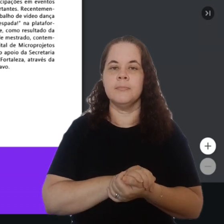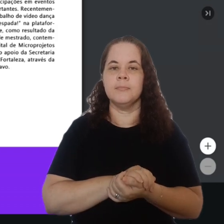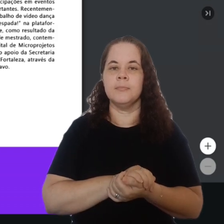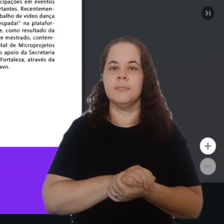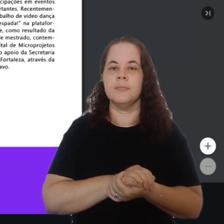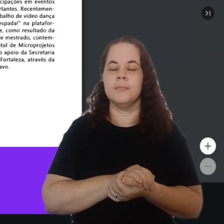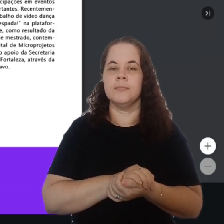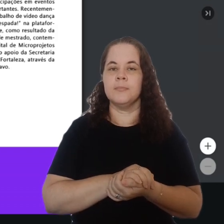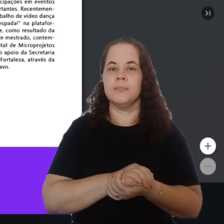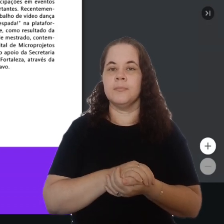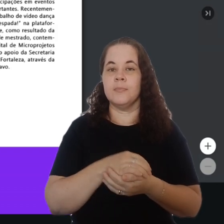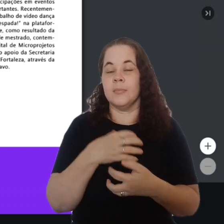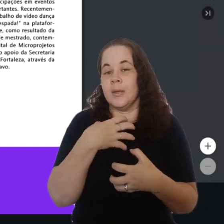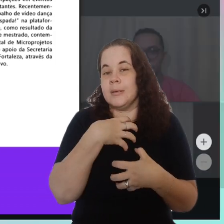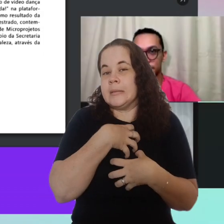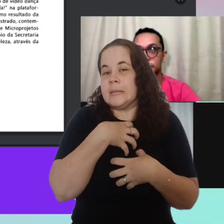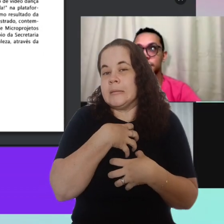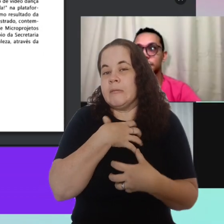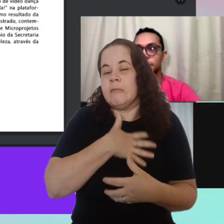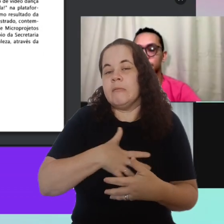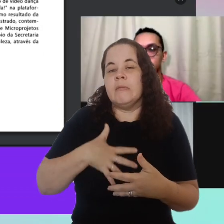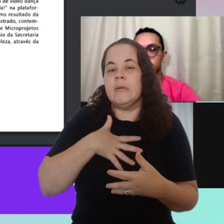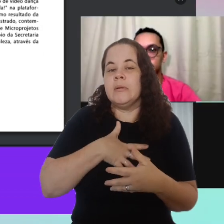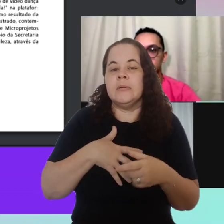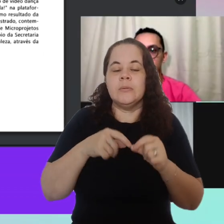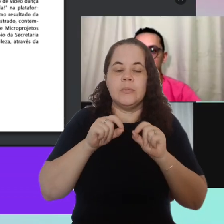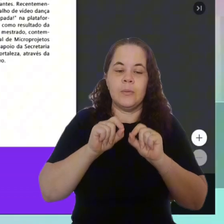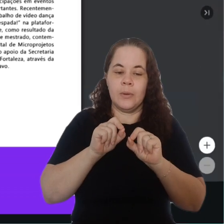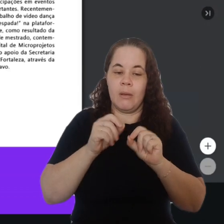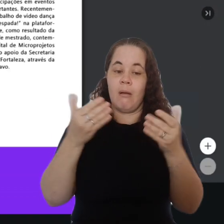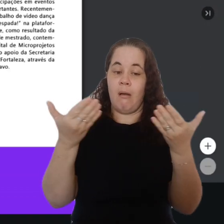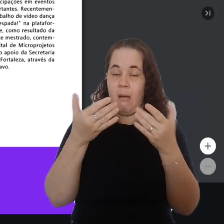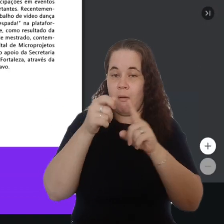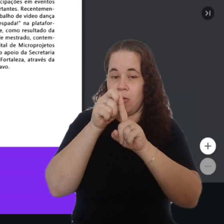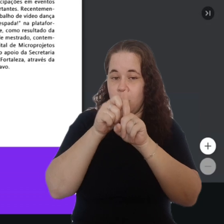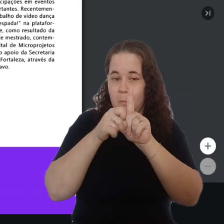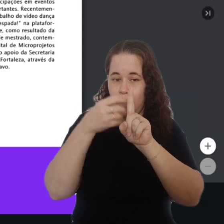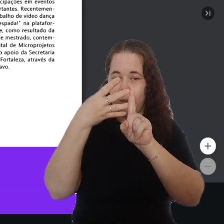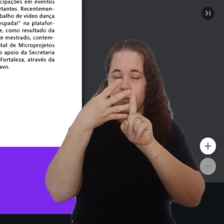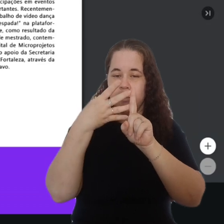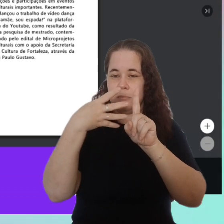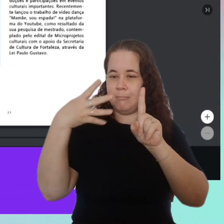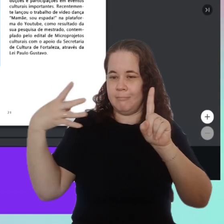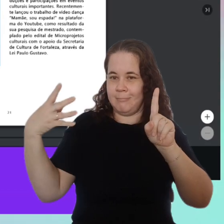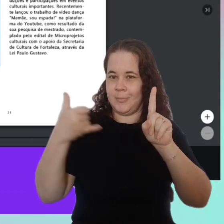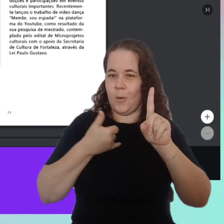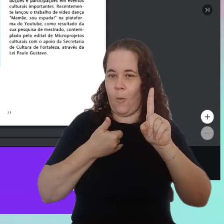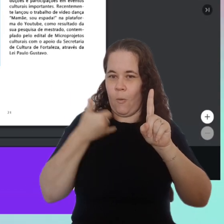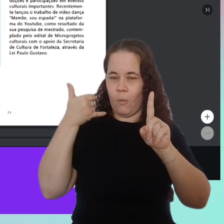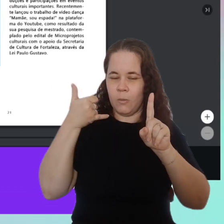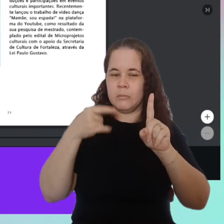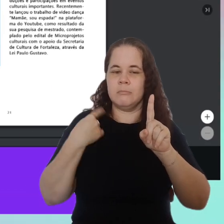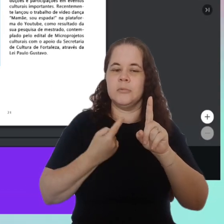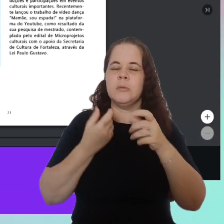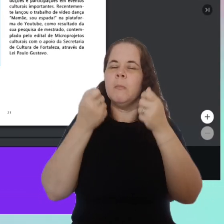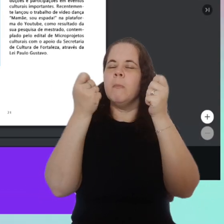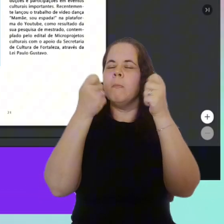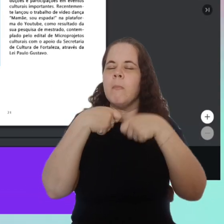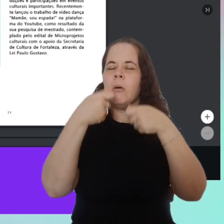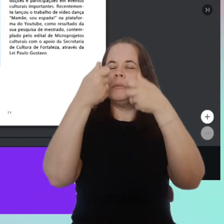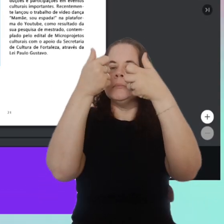deixa mais feliz é que nesse mês do orgulho a gente pode dizer tranquilamente que todos